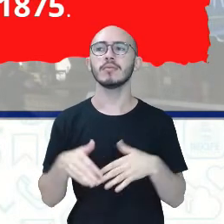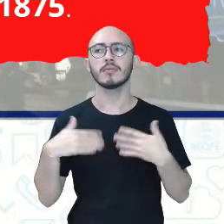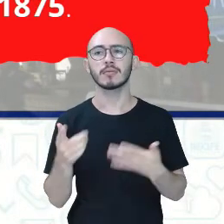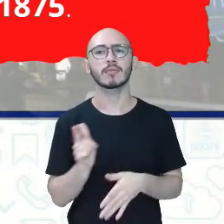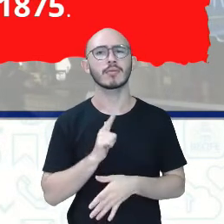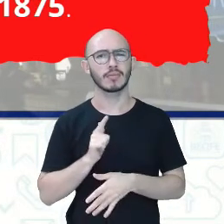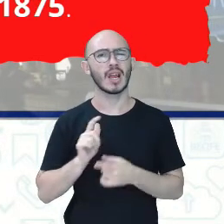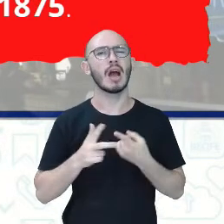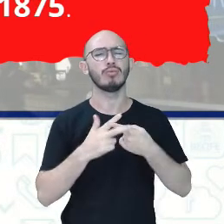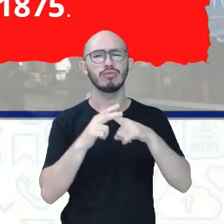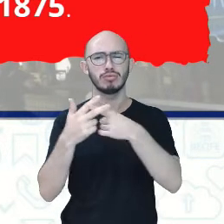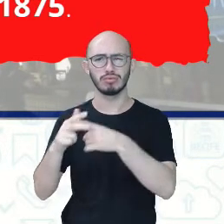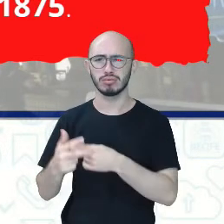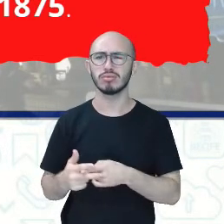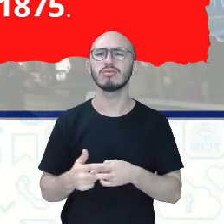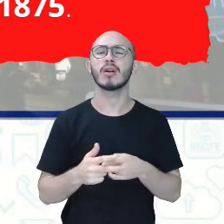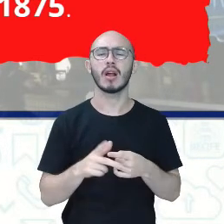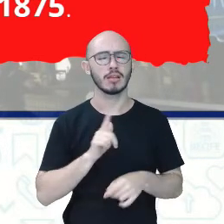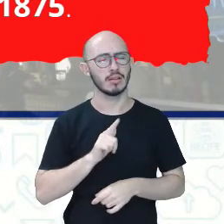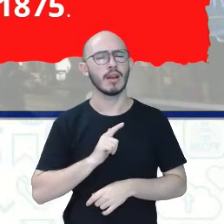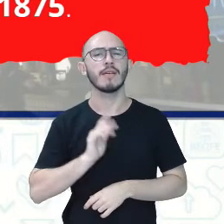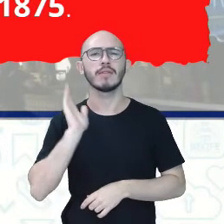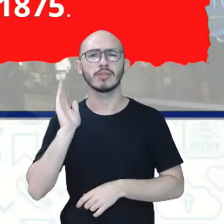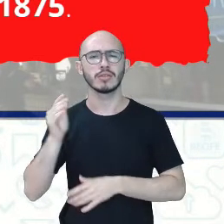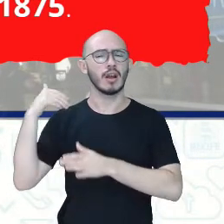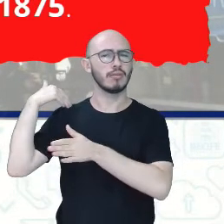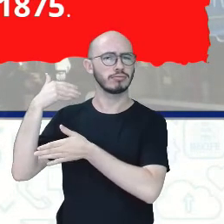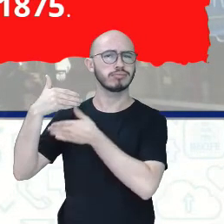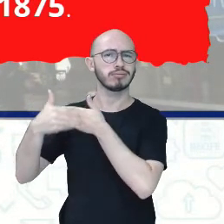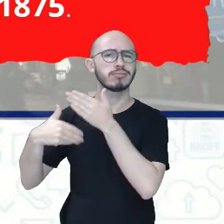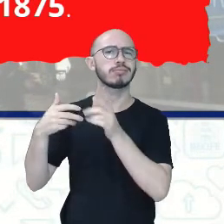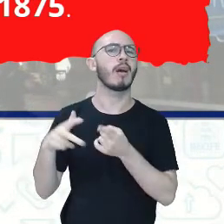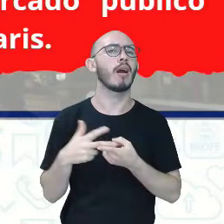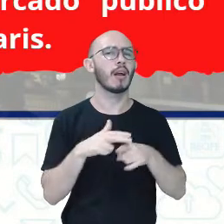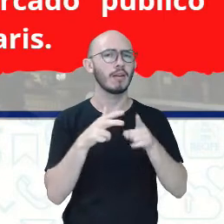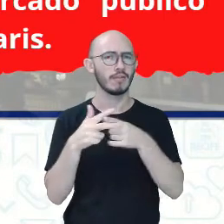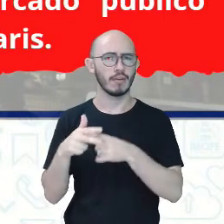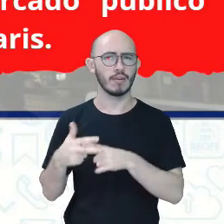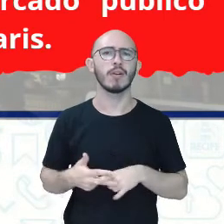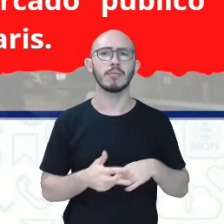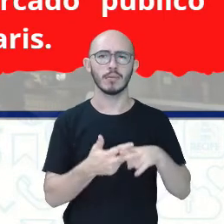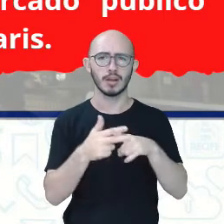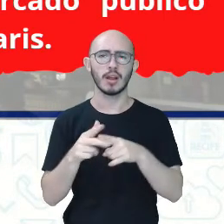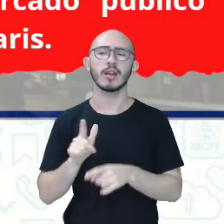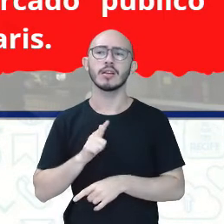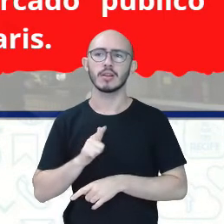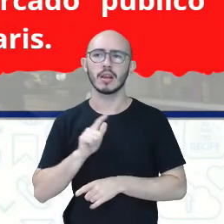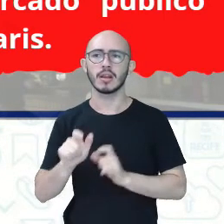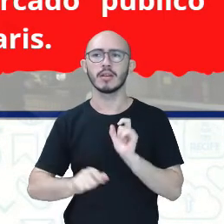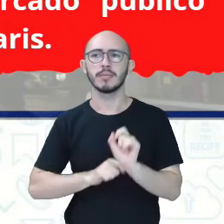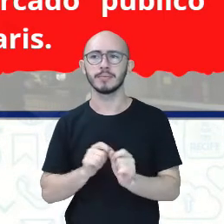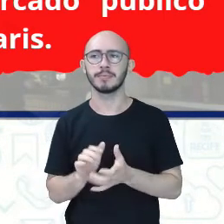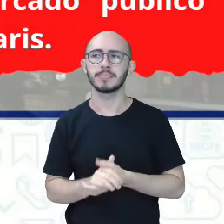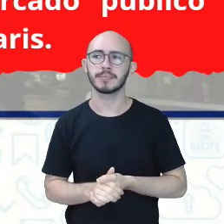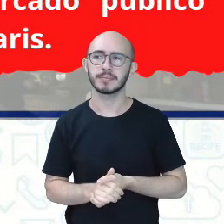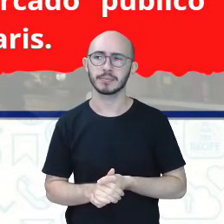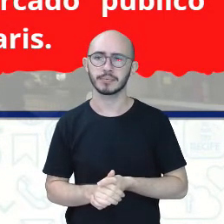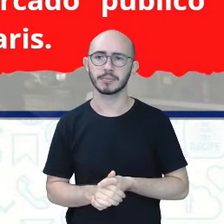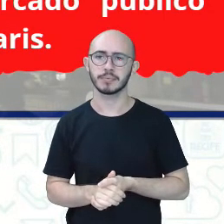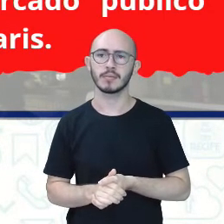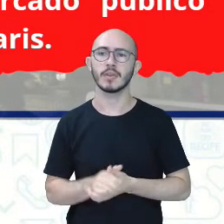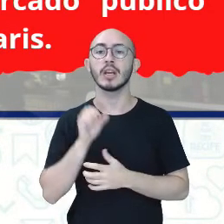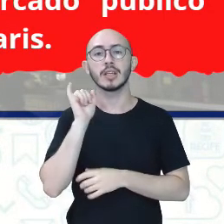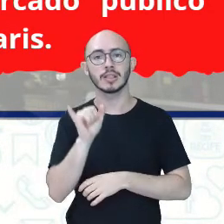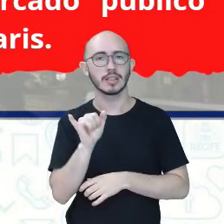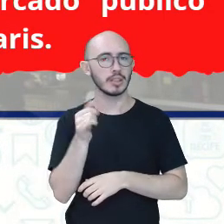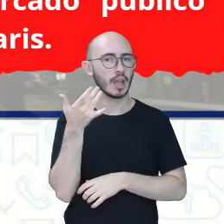por reformas, né? Ao longo da sua história. Então, o mercado público de São José, se você